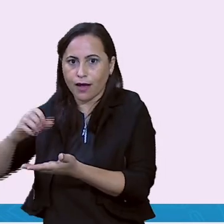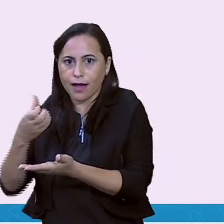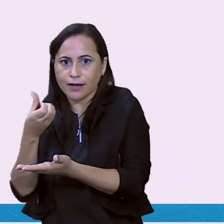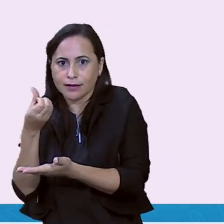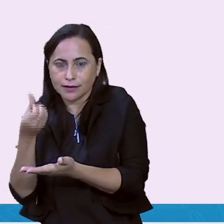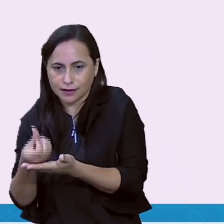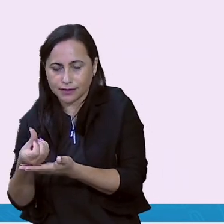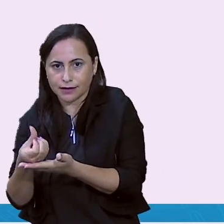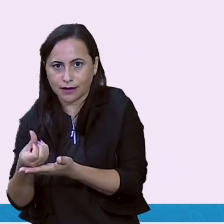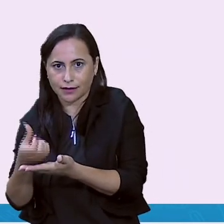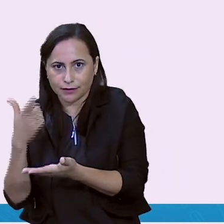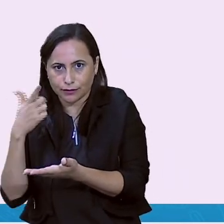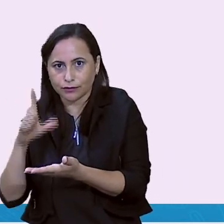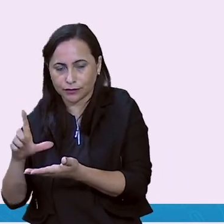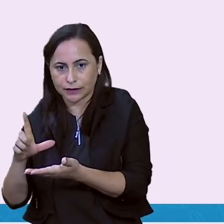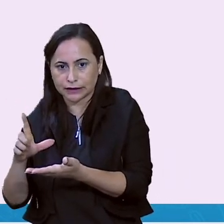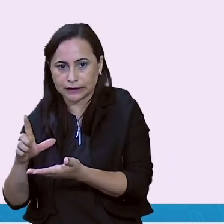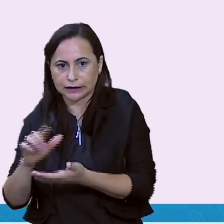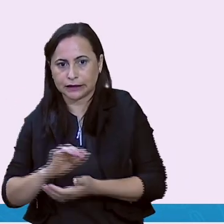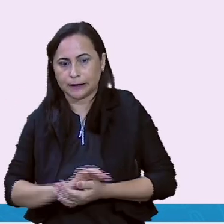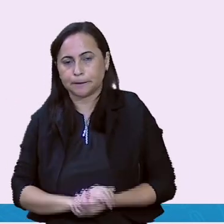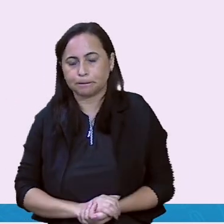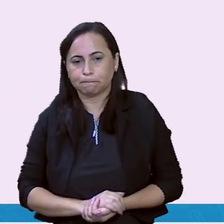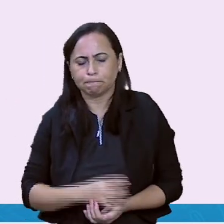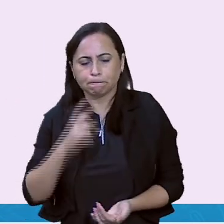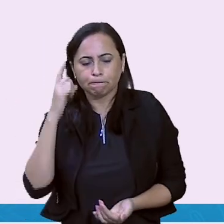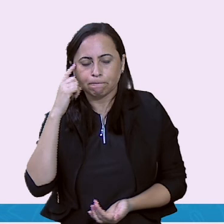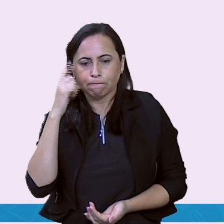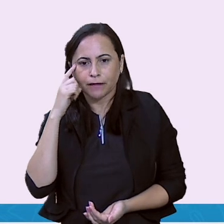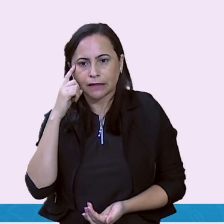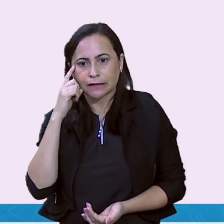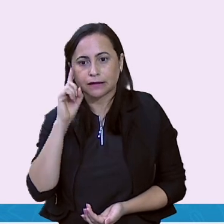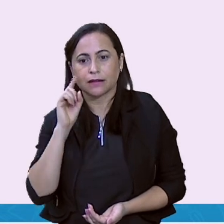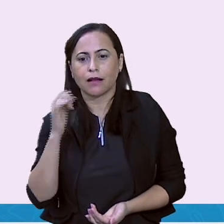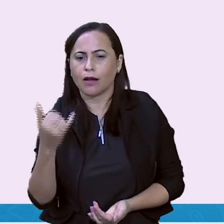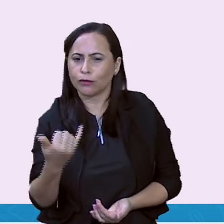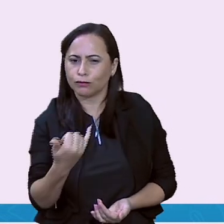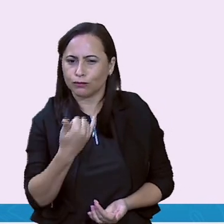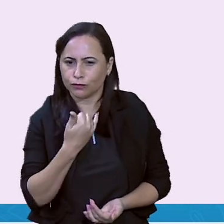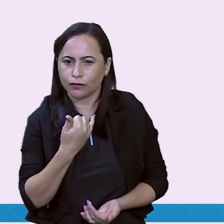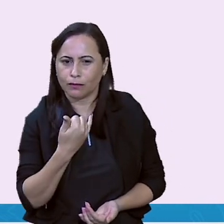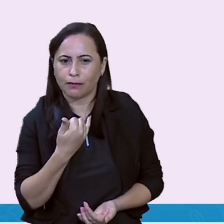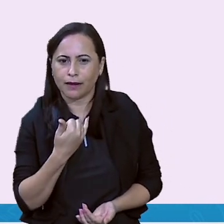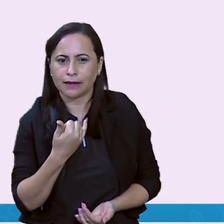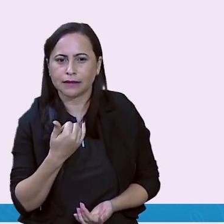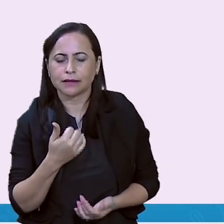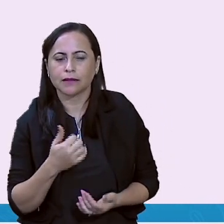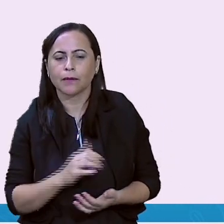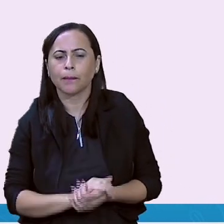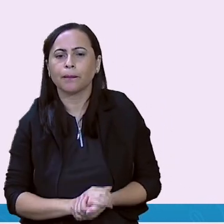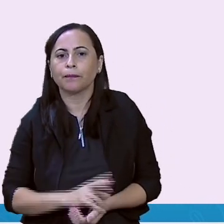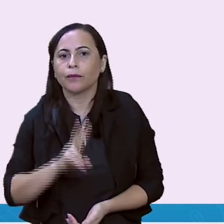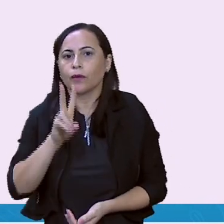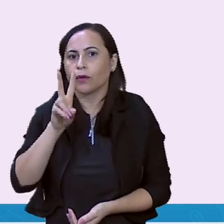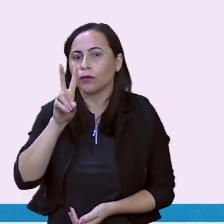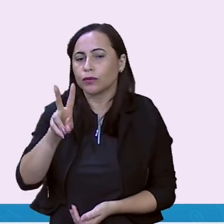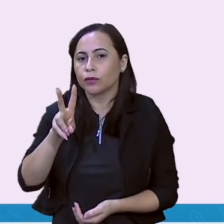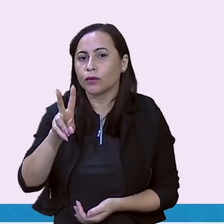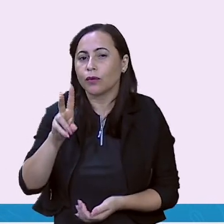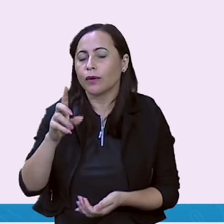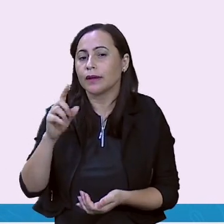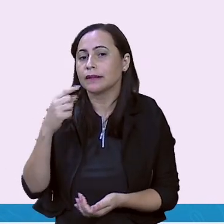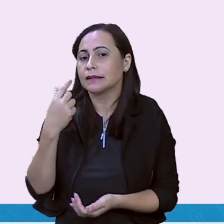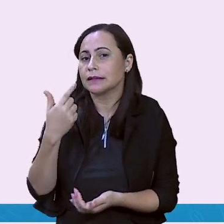copos. Então, pensando nisso, 2 litros vão encher quantos copos,